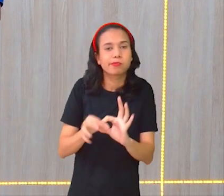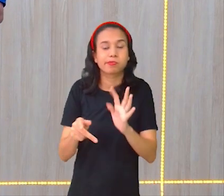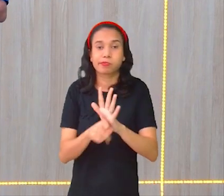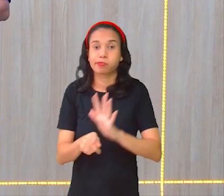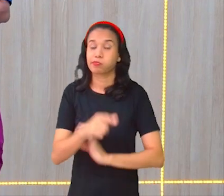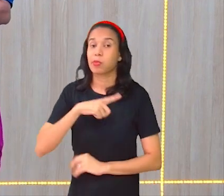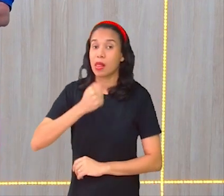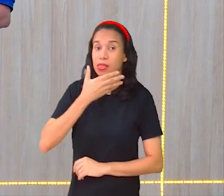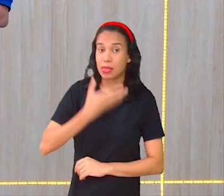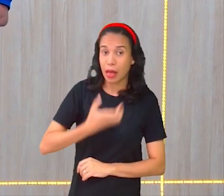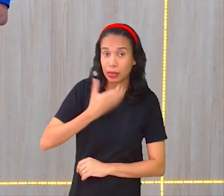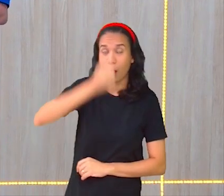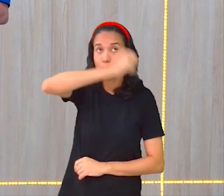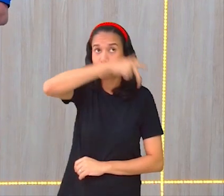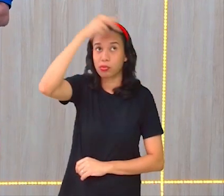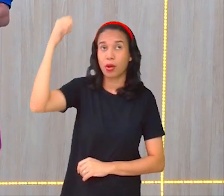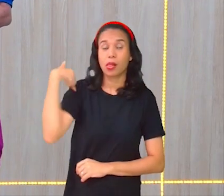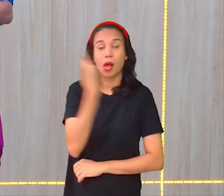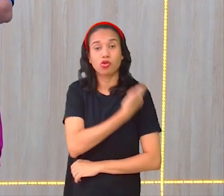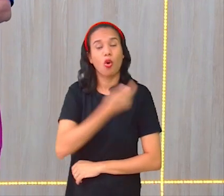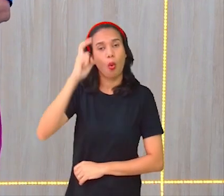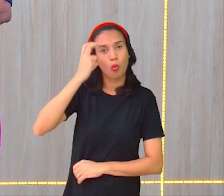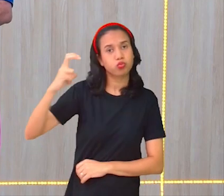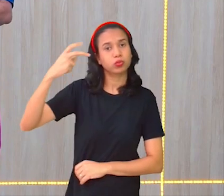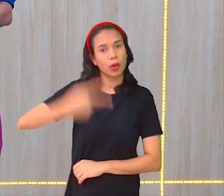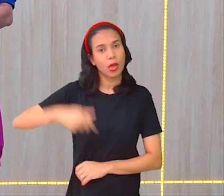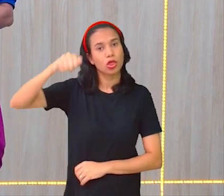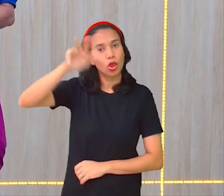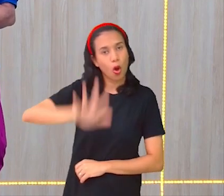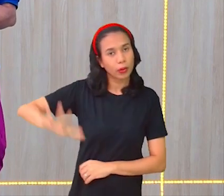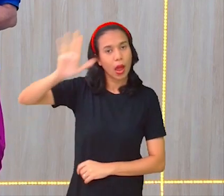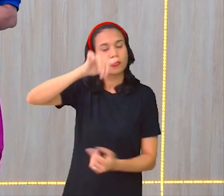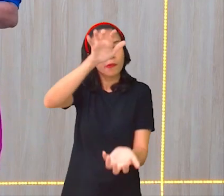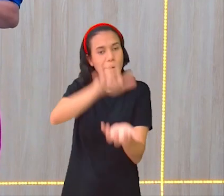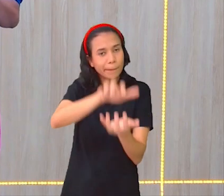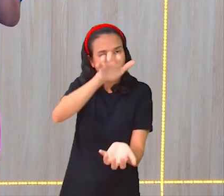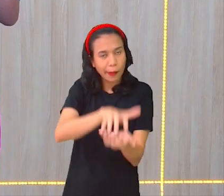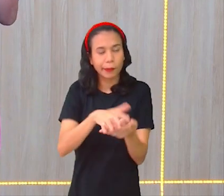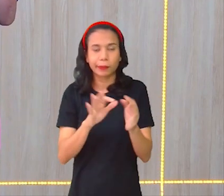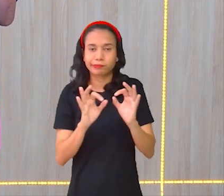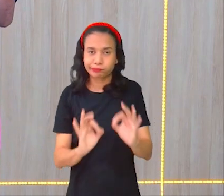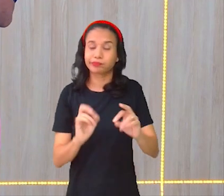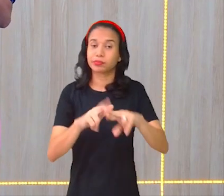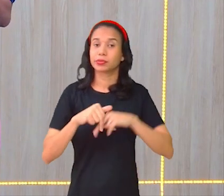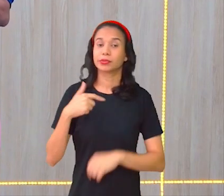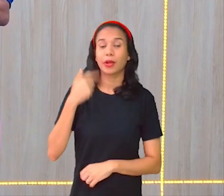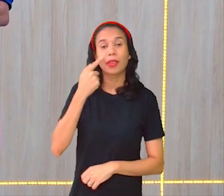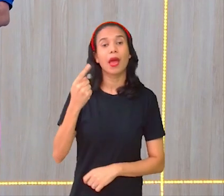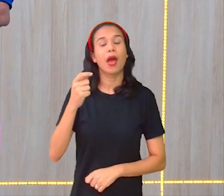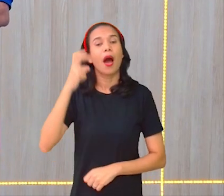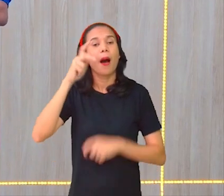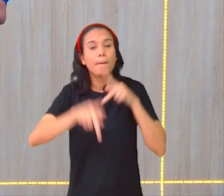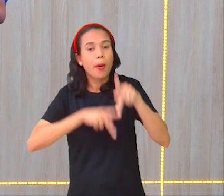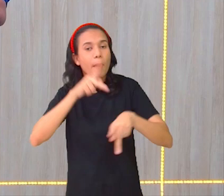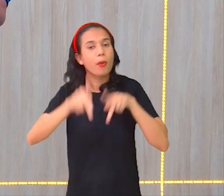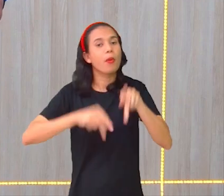Natal dentro da nossa cultura brasileira, nordestina, pernambucana, né? Então, a cultura popular